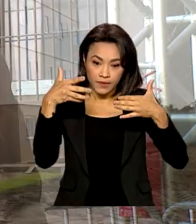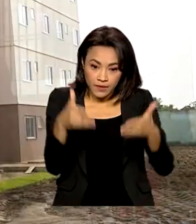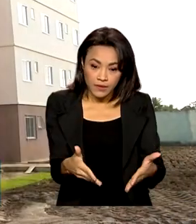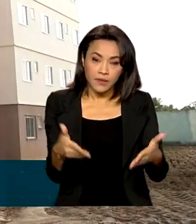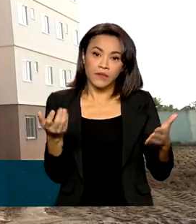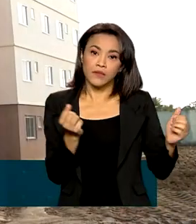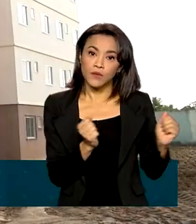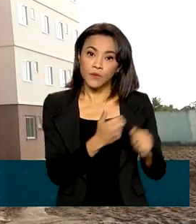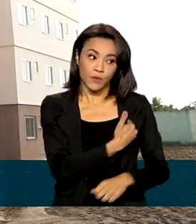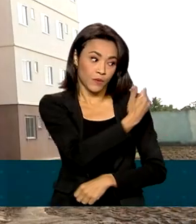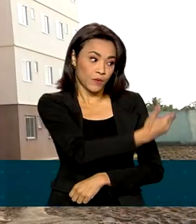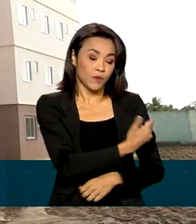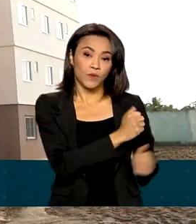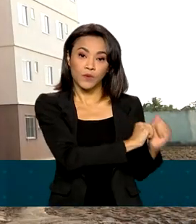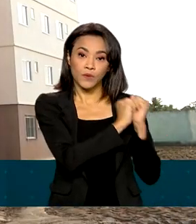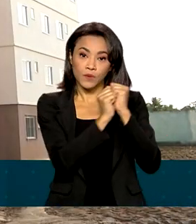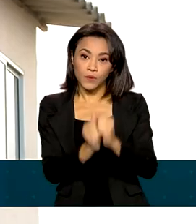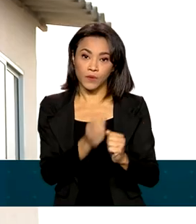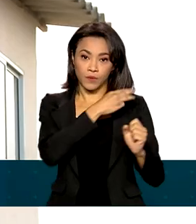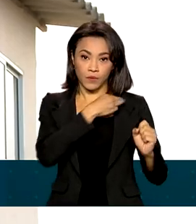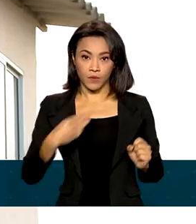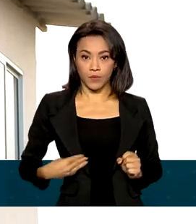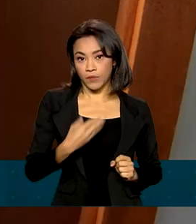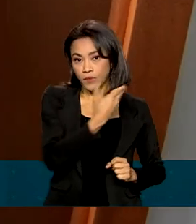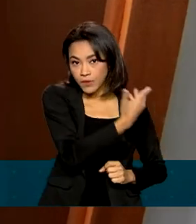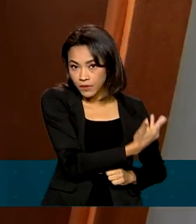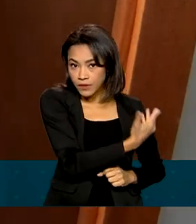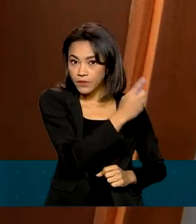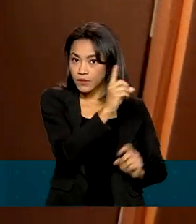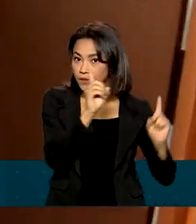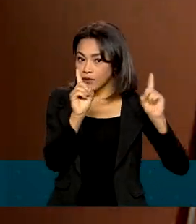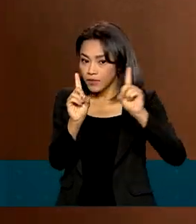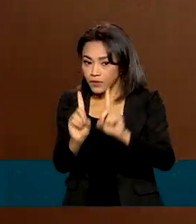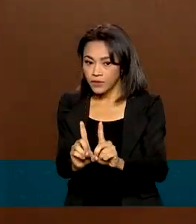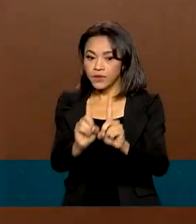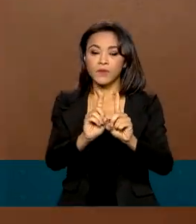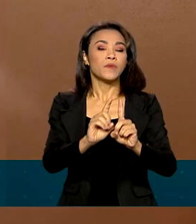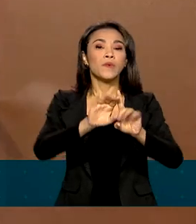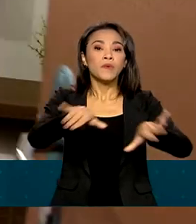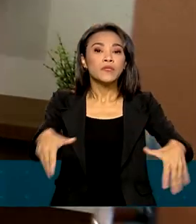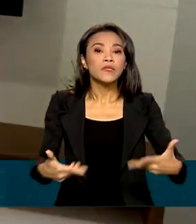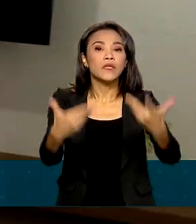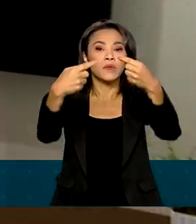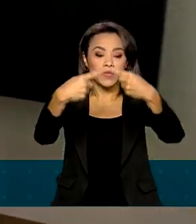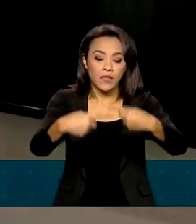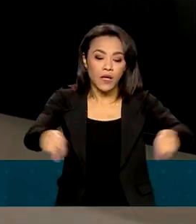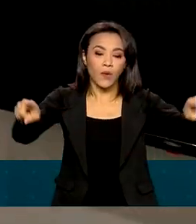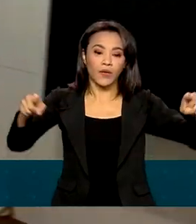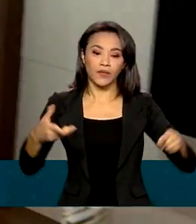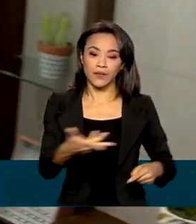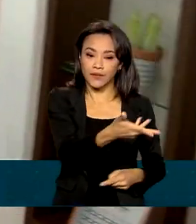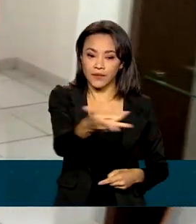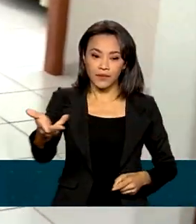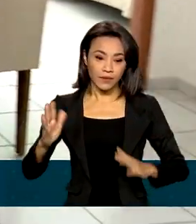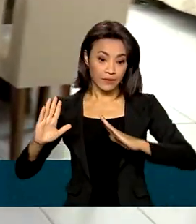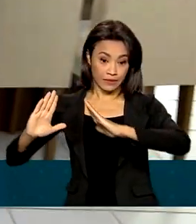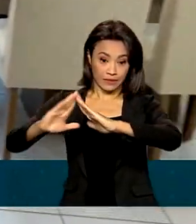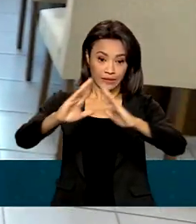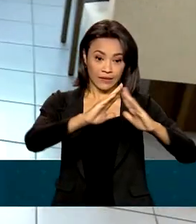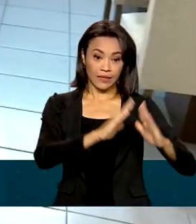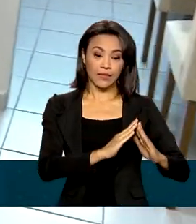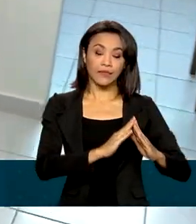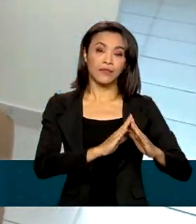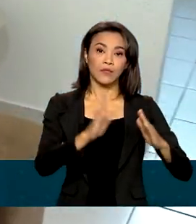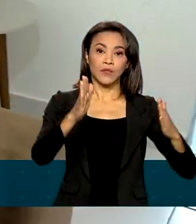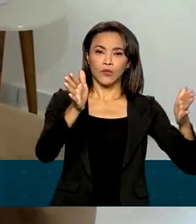o ministro do Desenvolvimento Regional, Daniel Ferreira, da cerimônia de inauguração dos residenciais Canaã 1 e